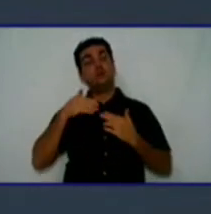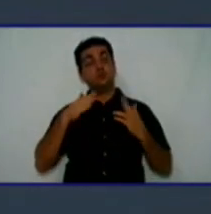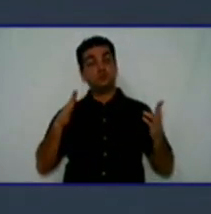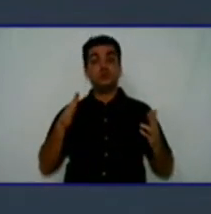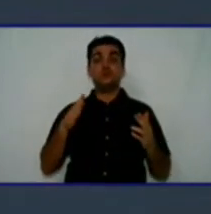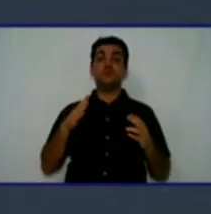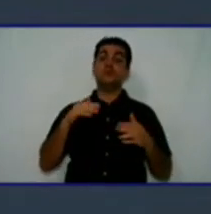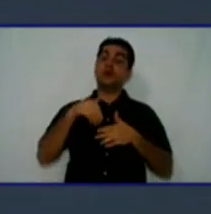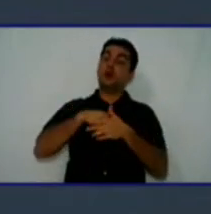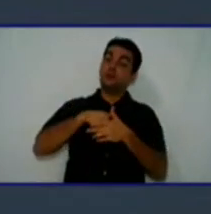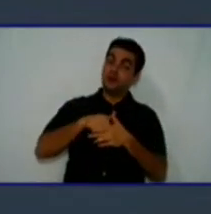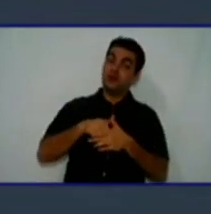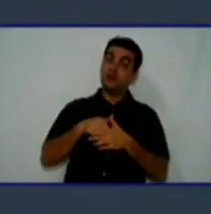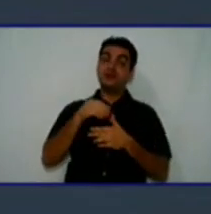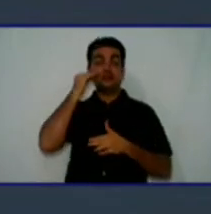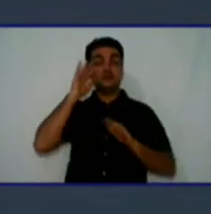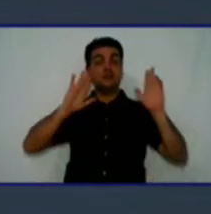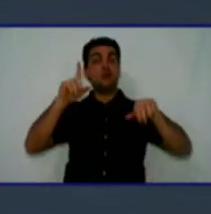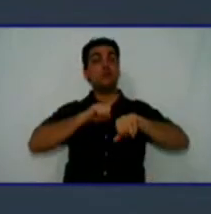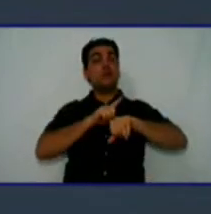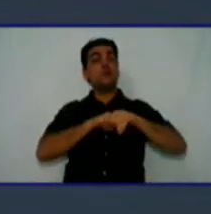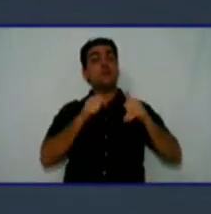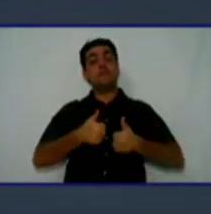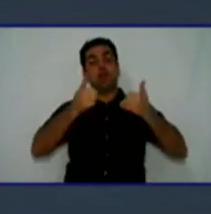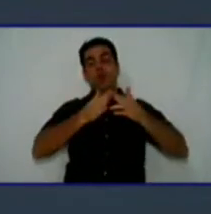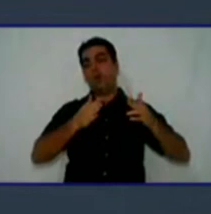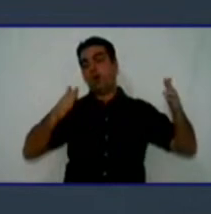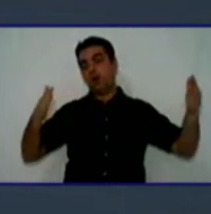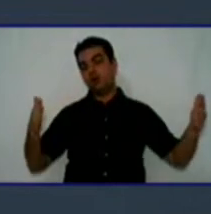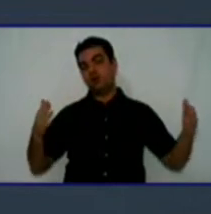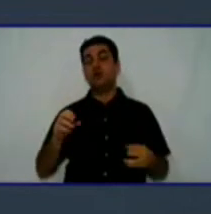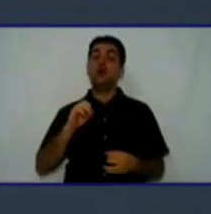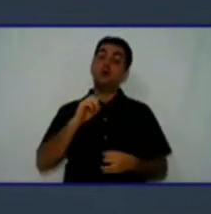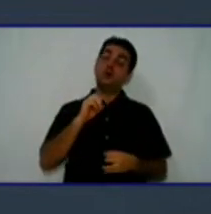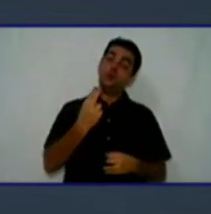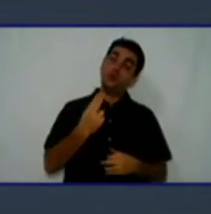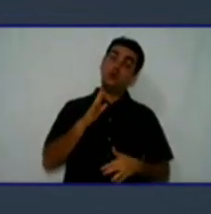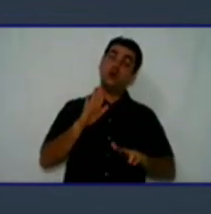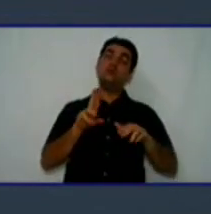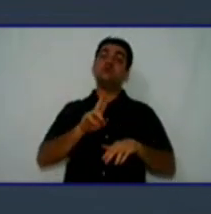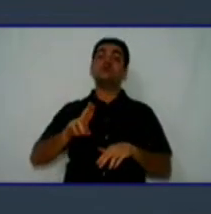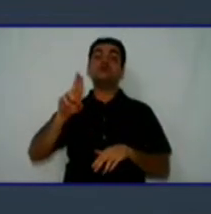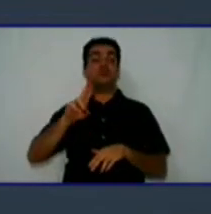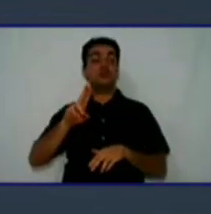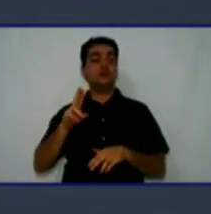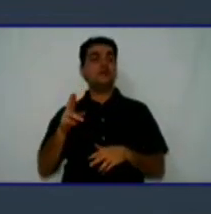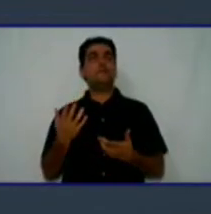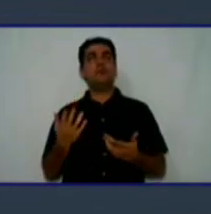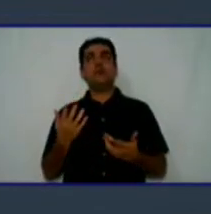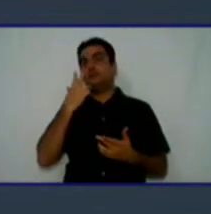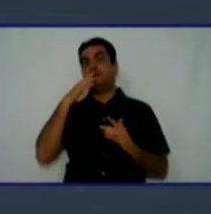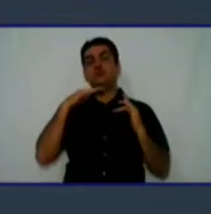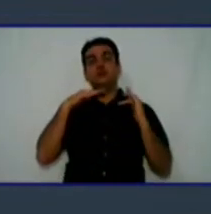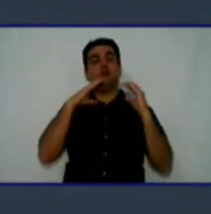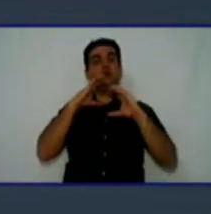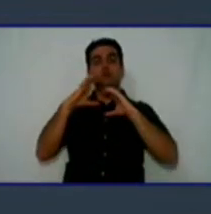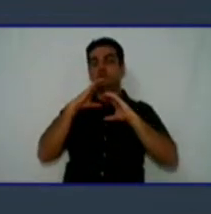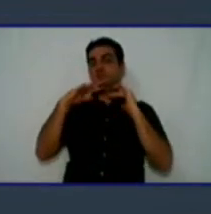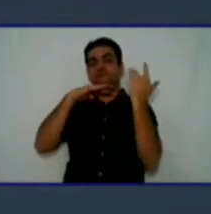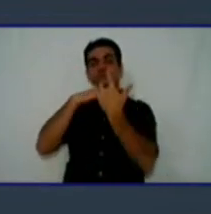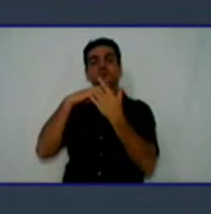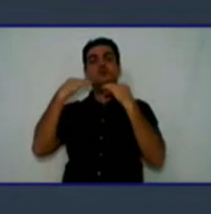da campanha, com maior exposição de seu nome eleitor, seja pelo uso desmedido dos meios de veiculação